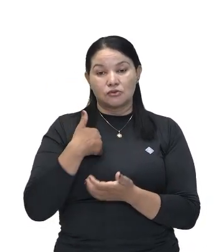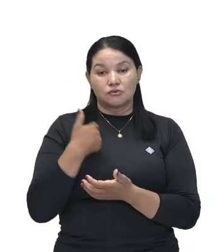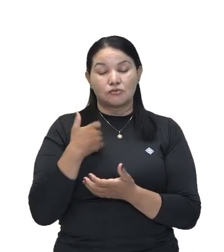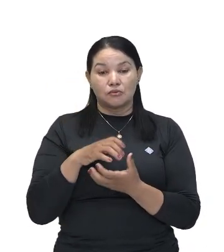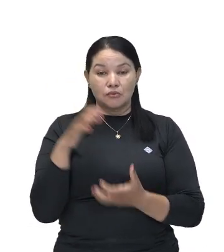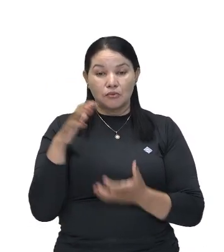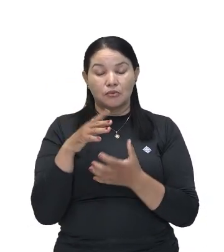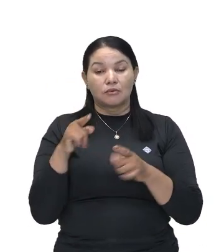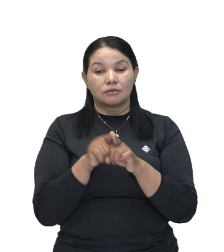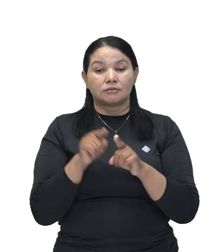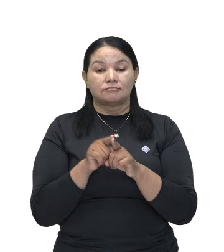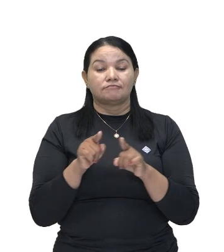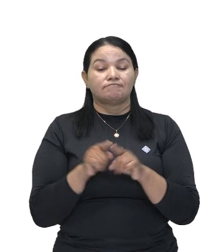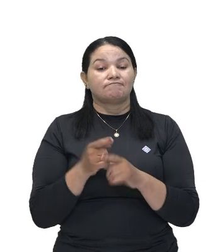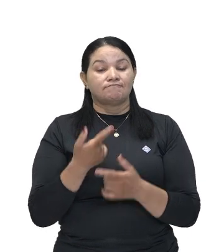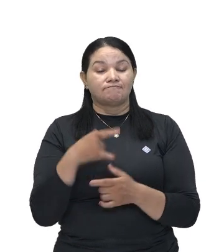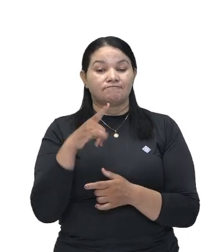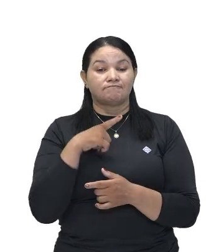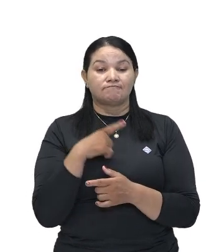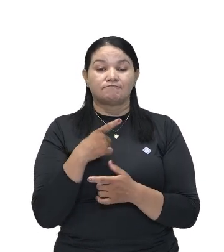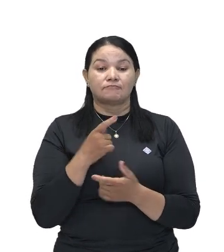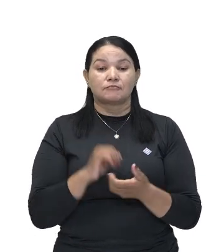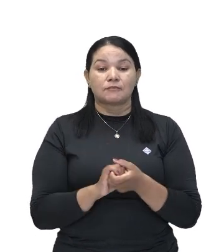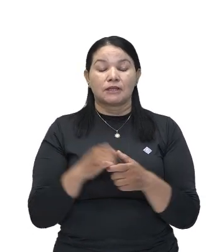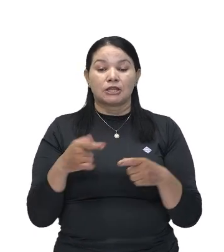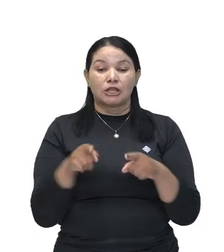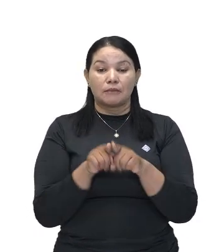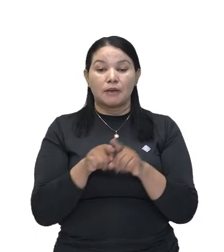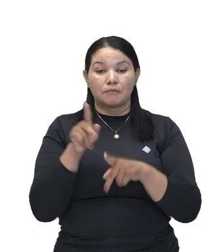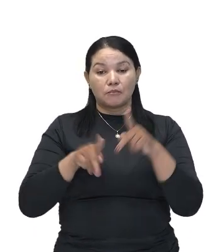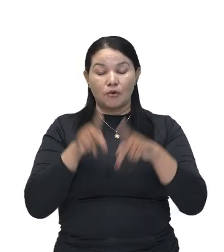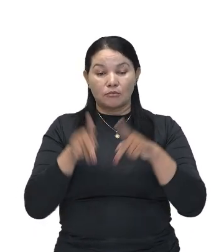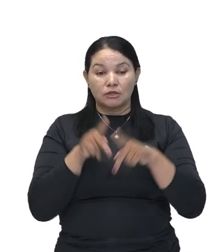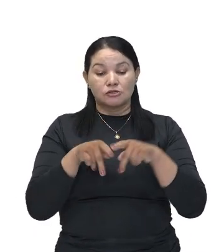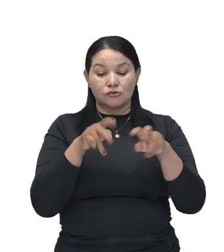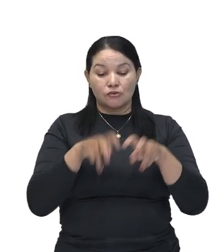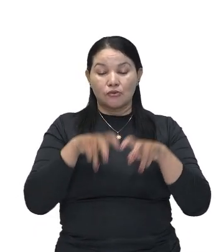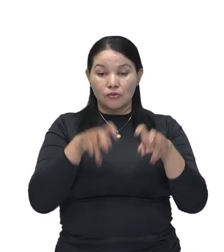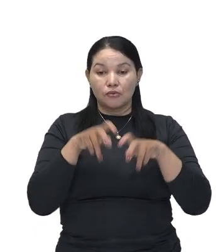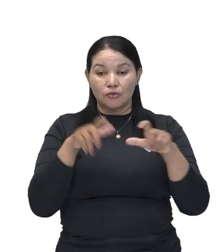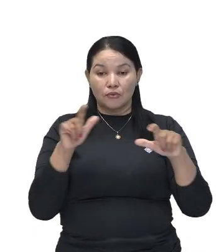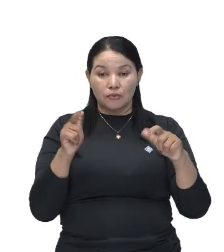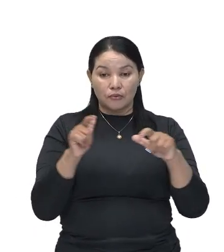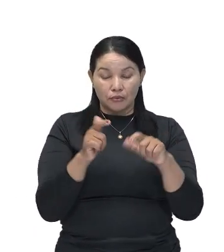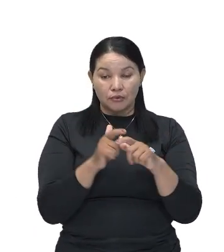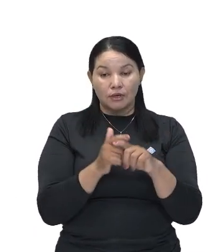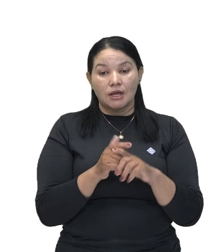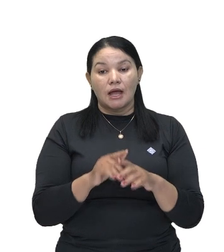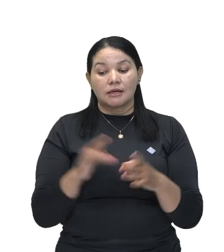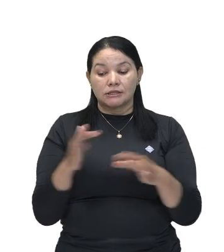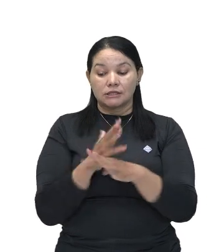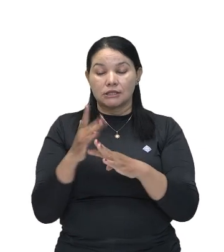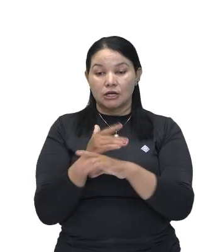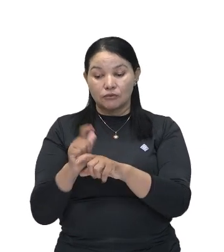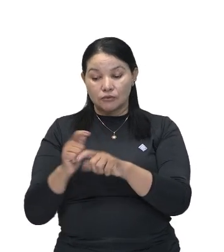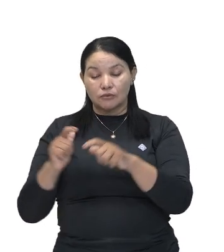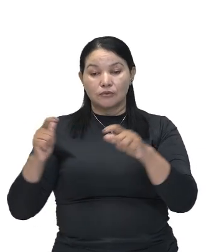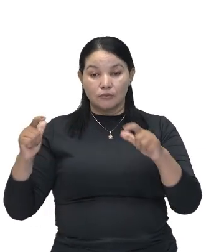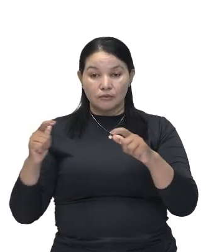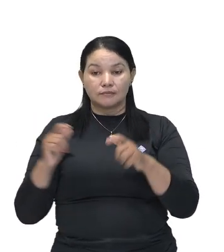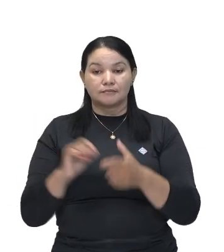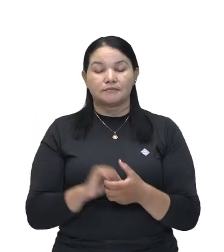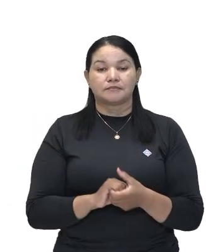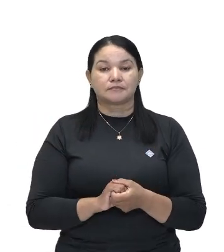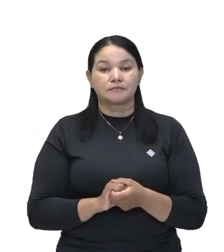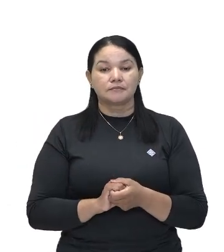na população uruguaia e a diminuição da população rural em favor da população urbana, que tem crescido aí